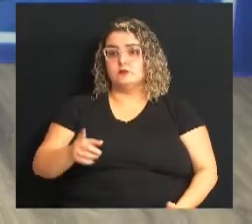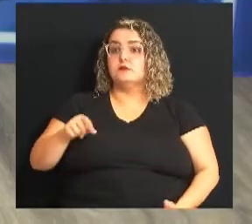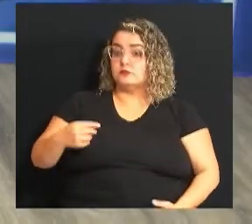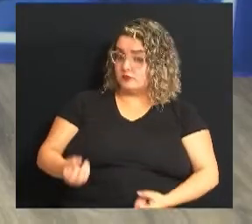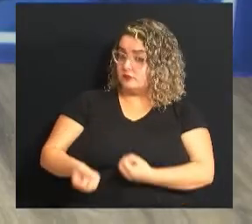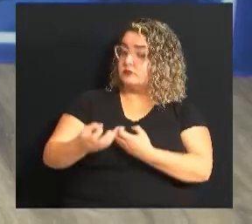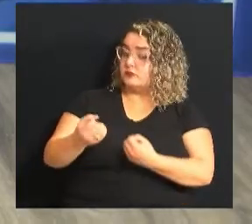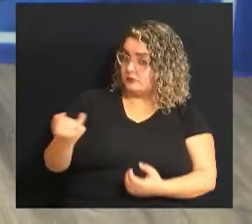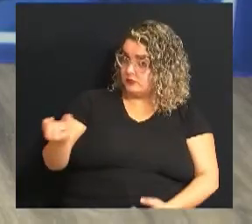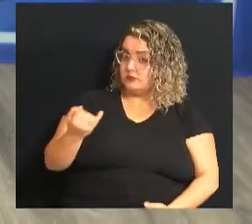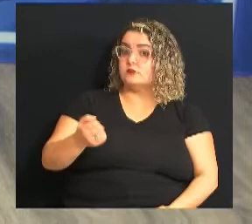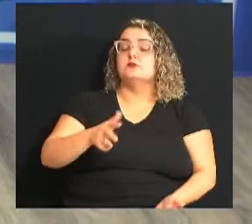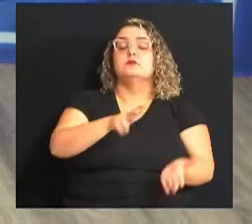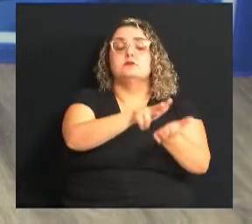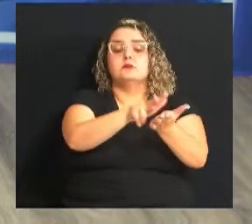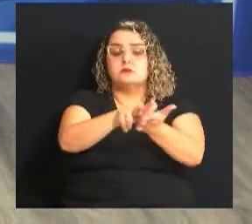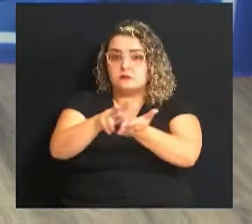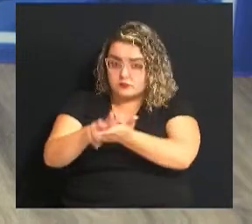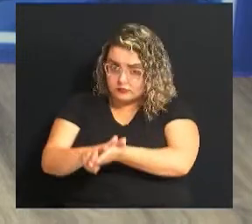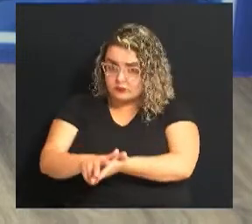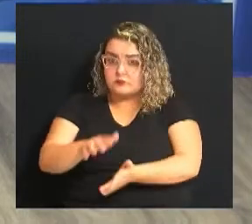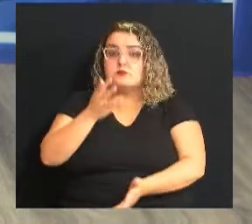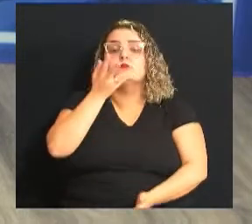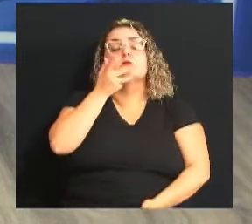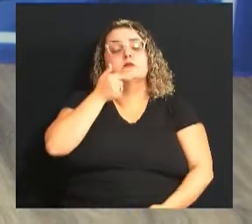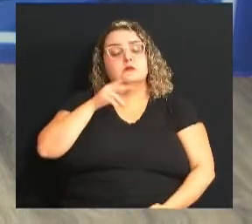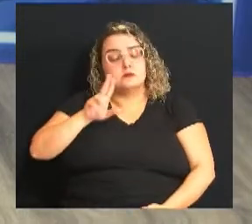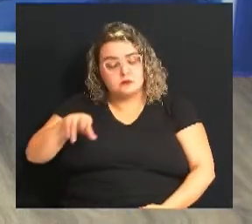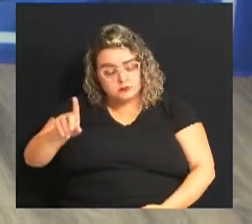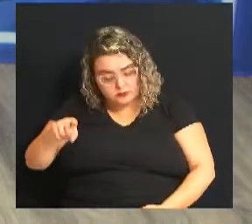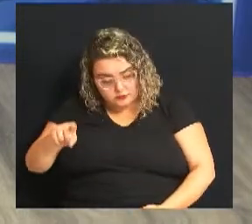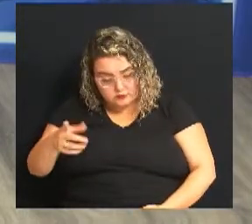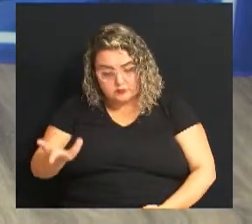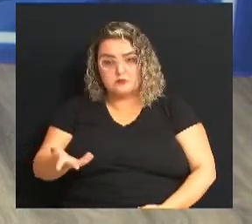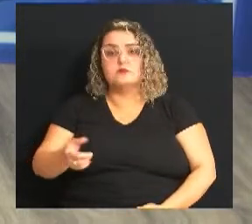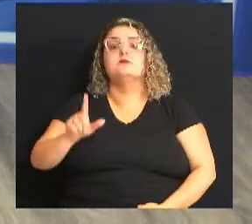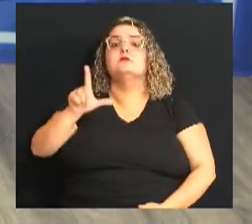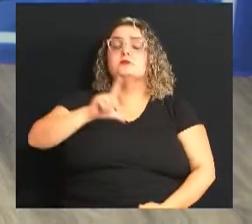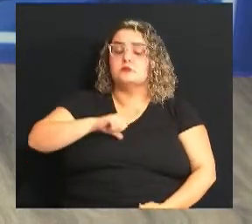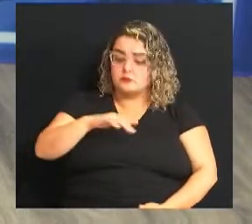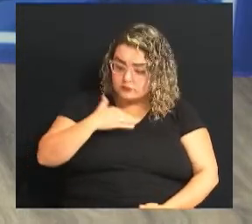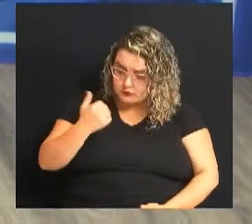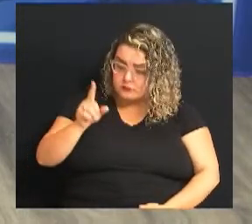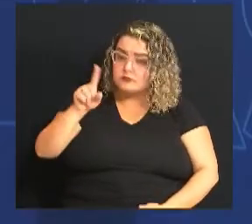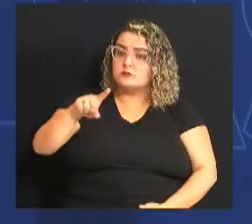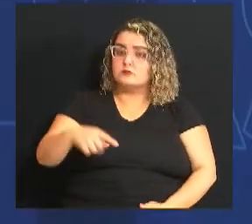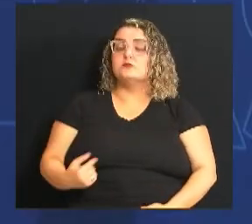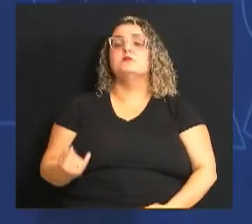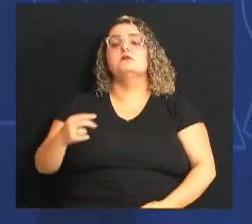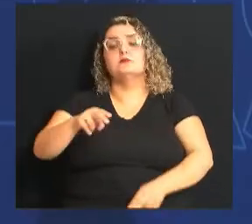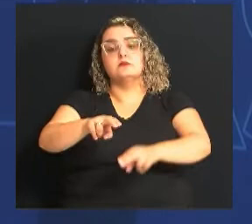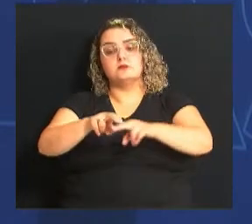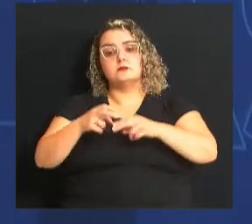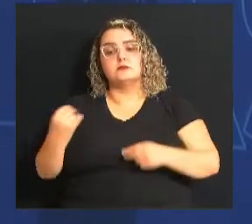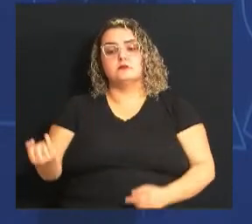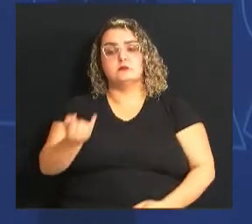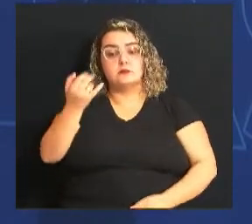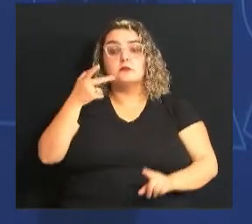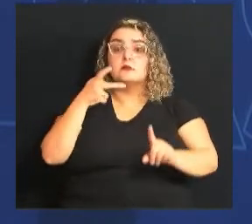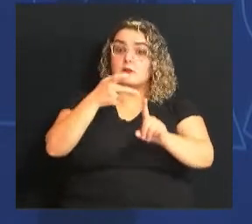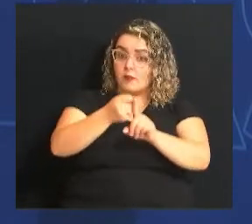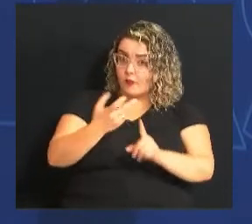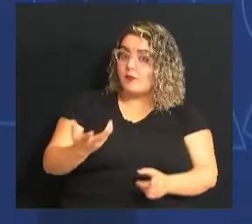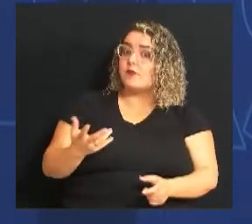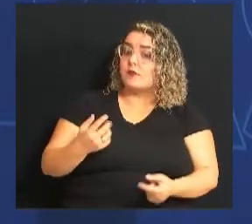internadas, existem mortes, então, em relação às crianças, por isso a importância dessa vacinação. Para quem está nos